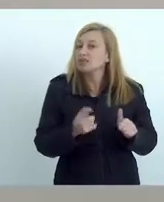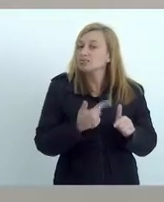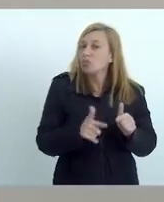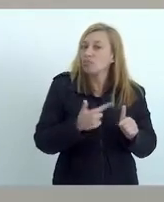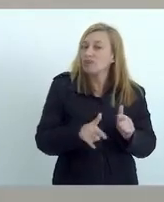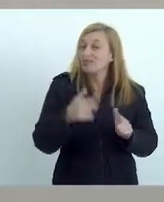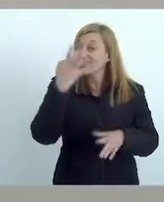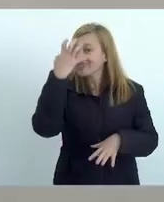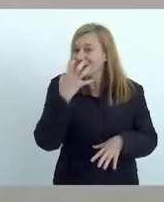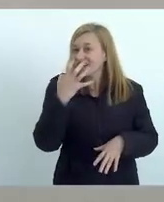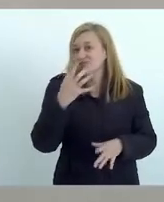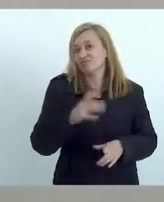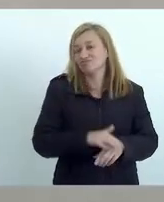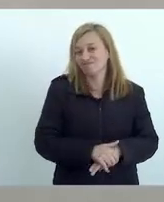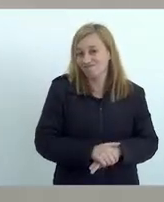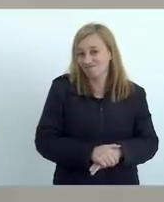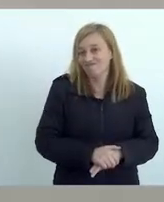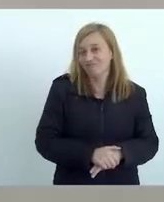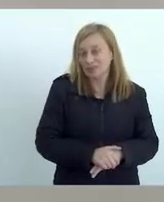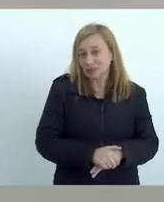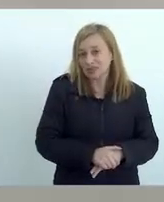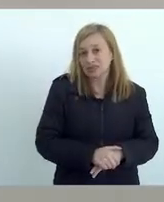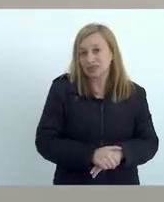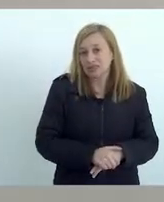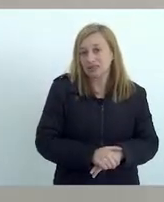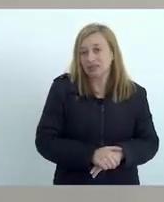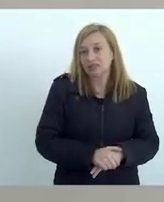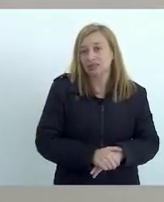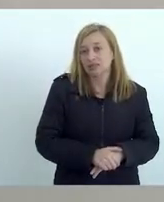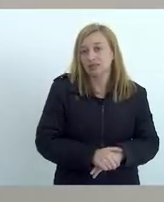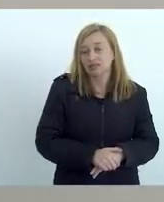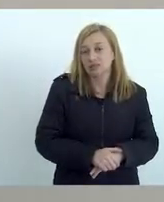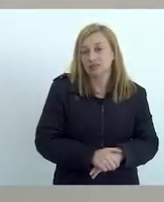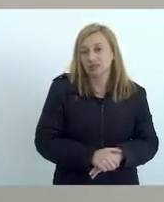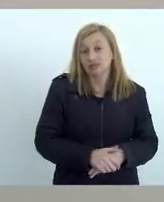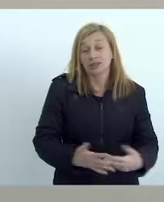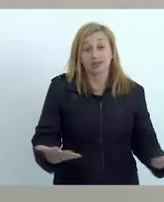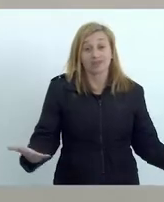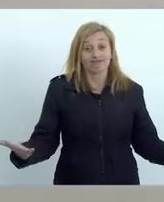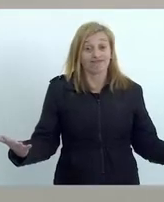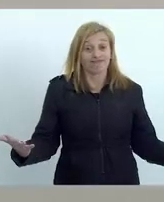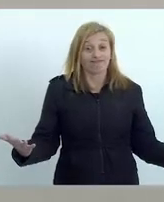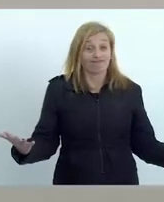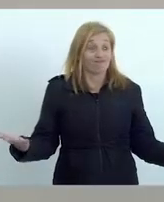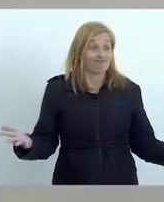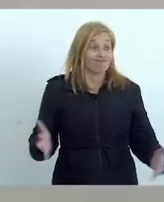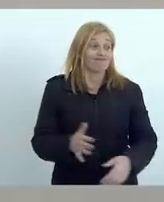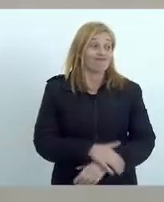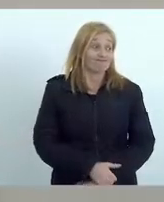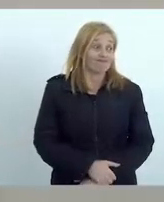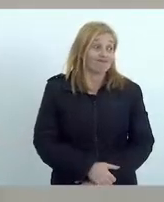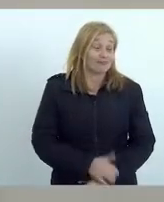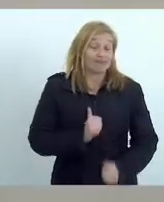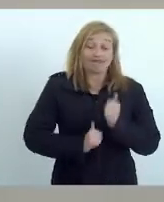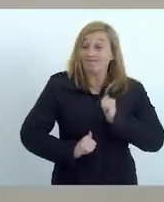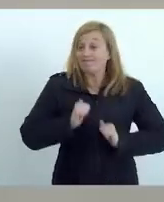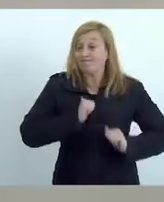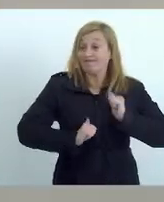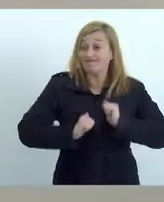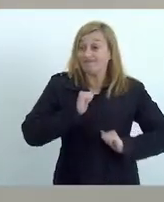função grandes agravante Oi e aí a gente ficar bastante é